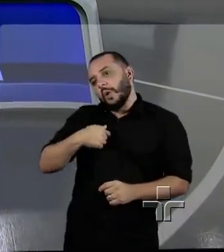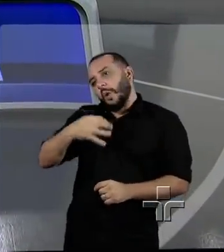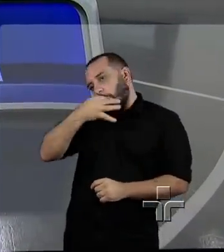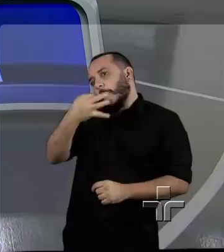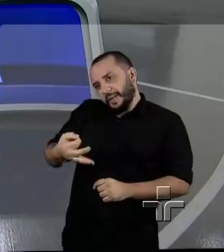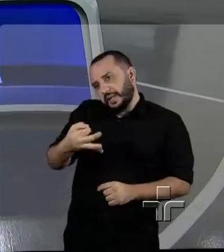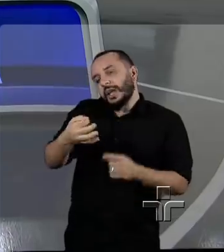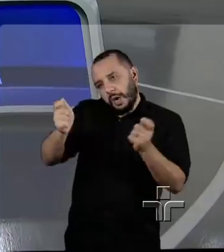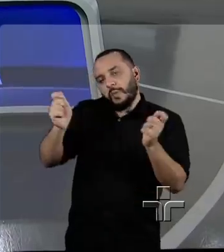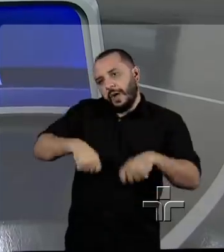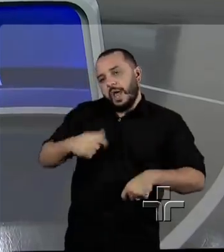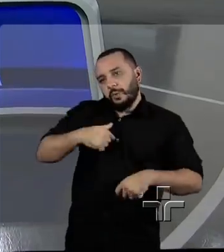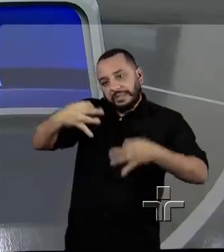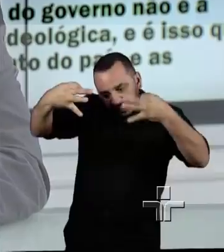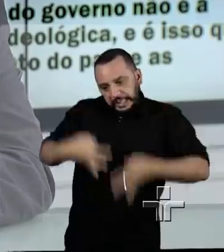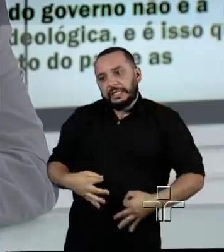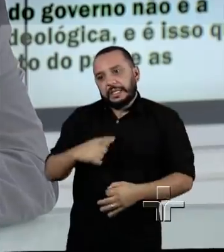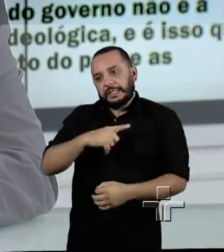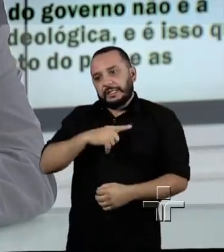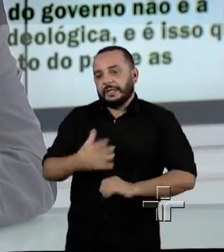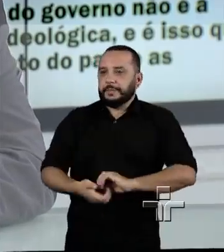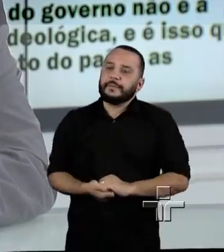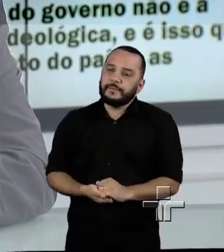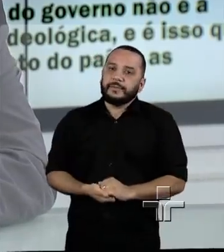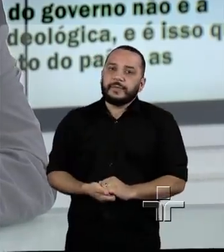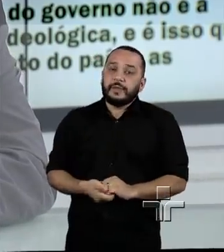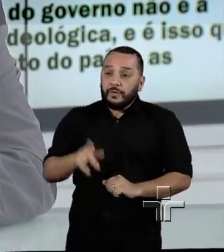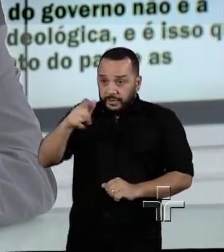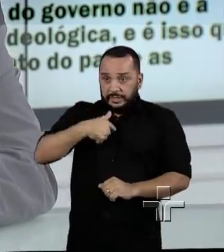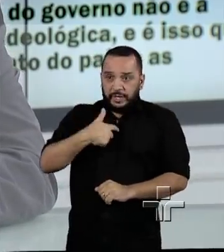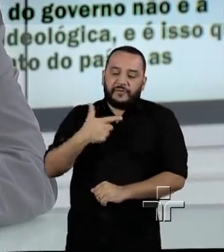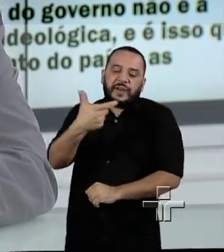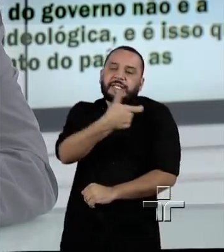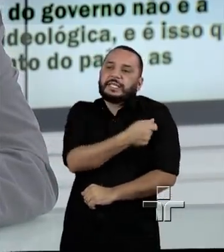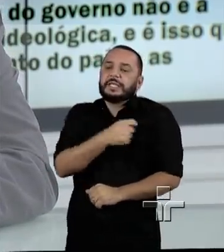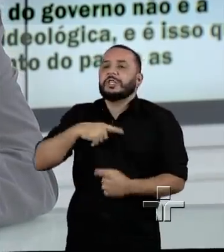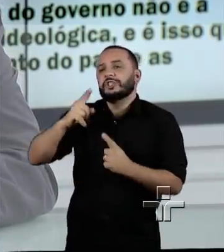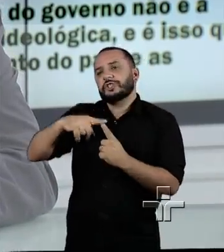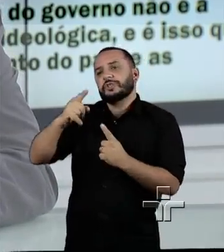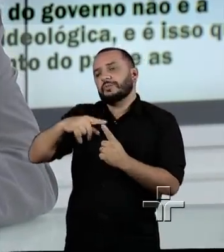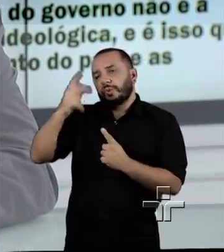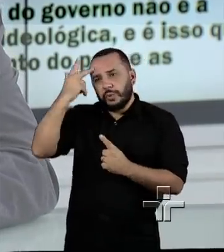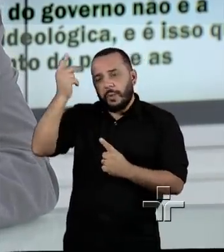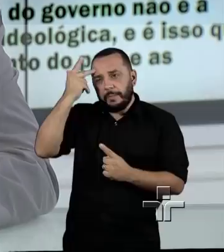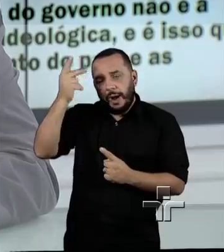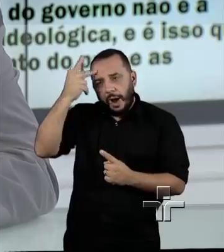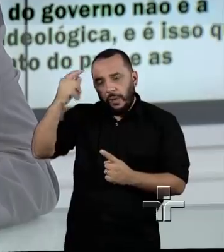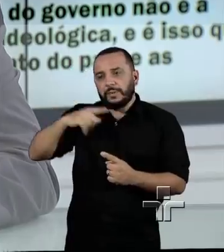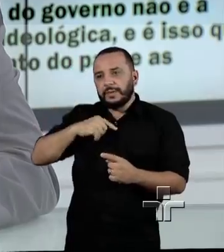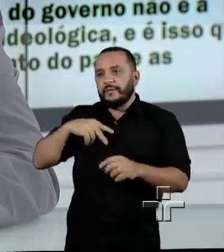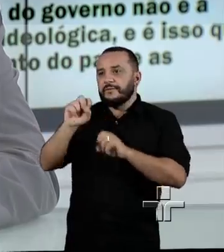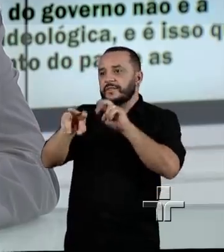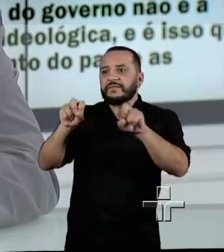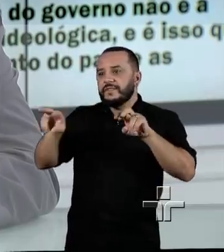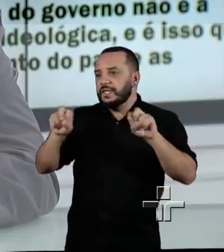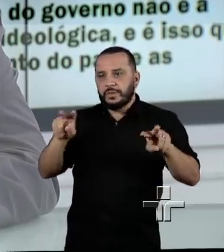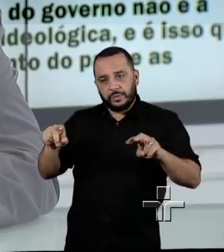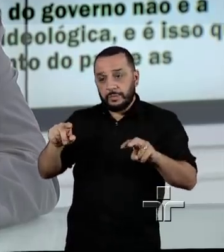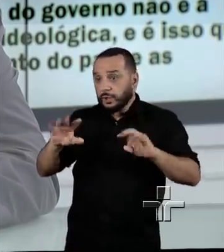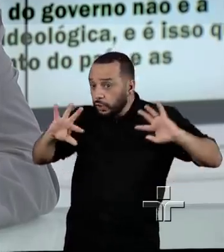mais propriedade. Você vacina contra os tipos mais frequentes que estão circulando, mas não